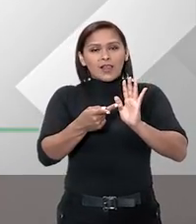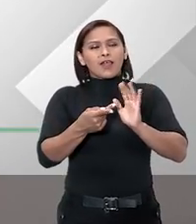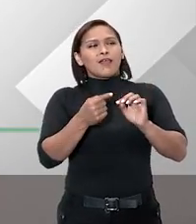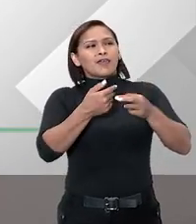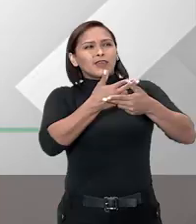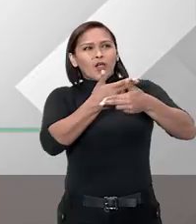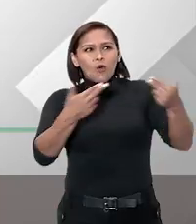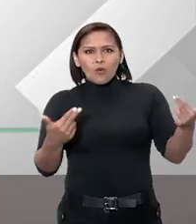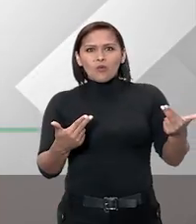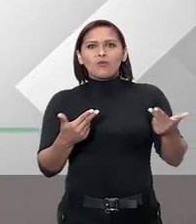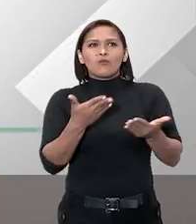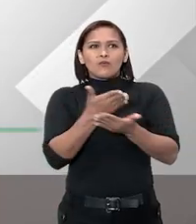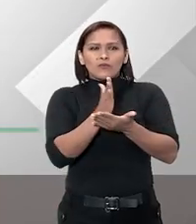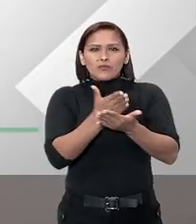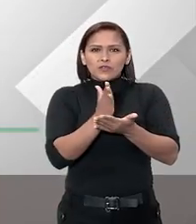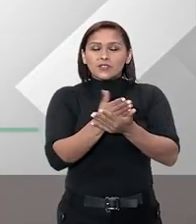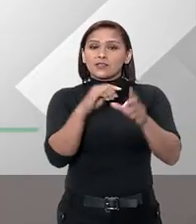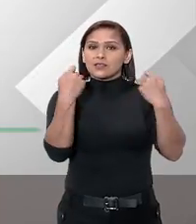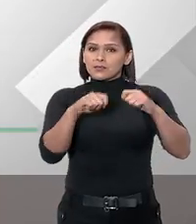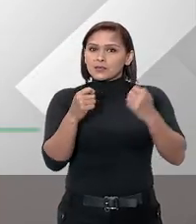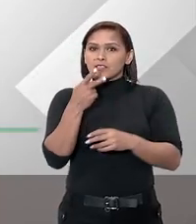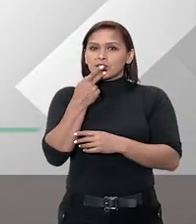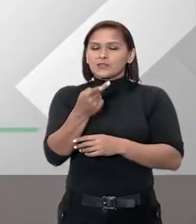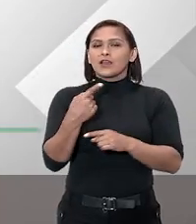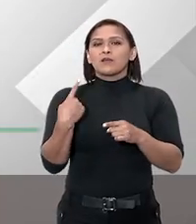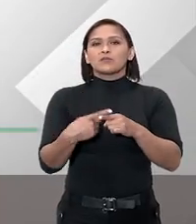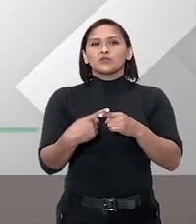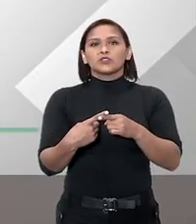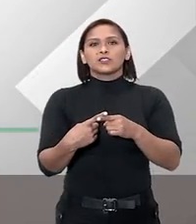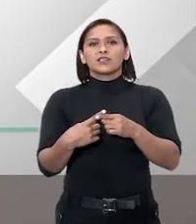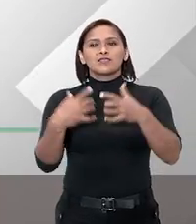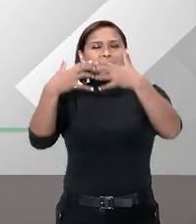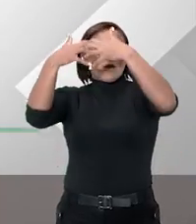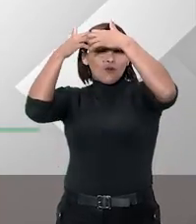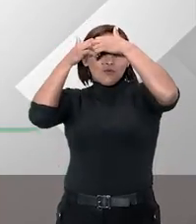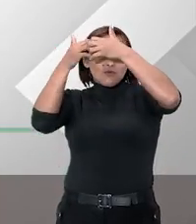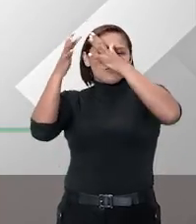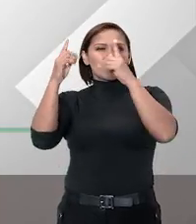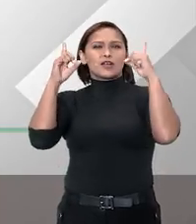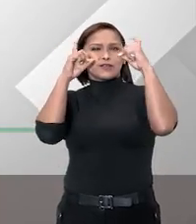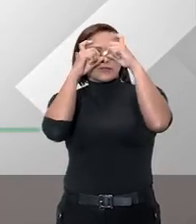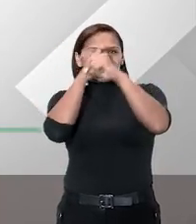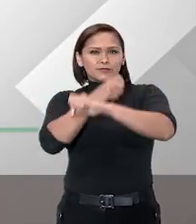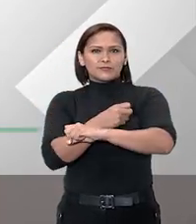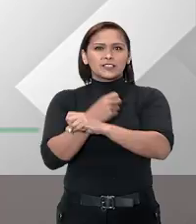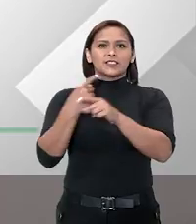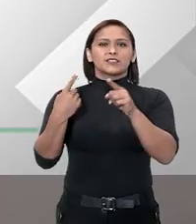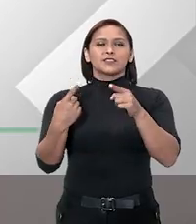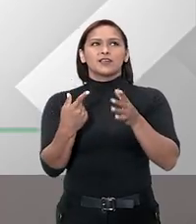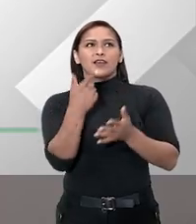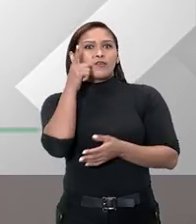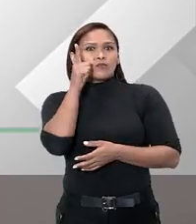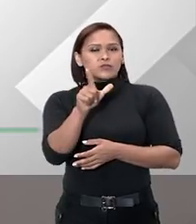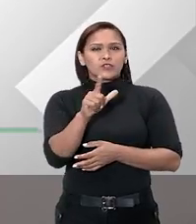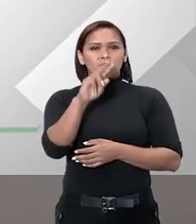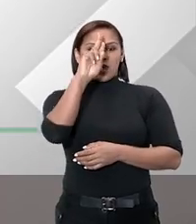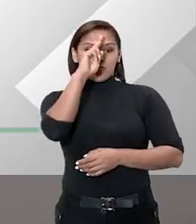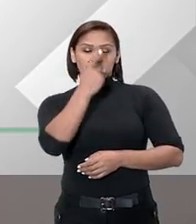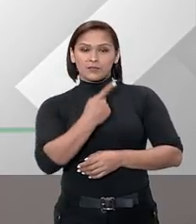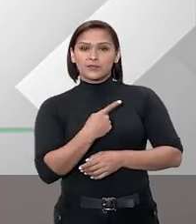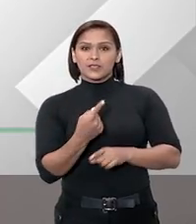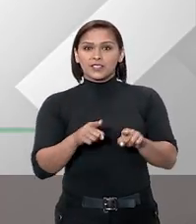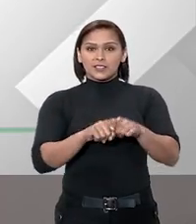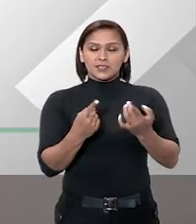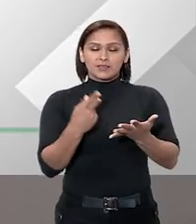muitas das vezes elas precisam falar, porque são traumas que elas não conseguem retirar da sua personalidade sem